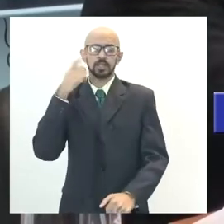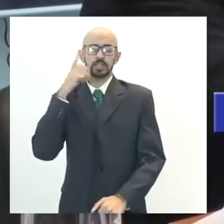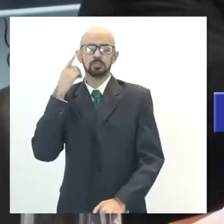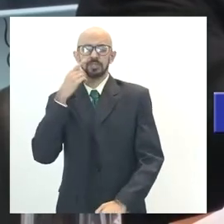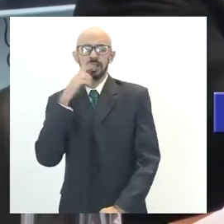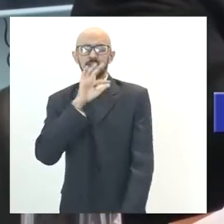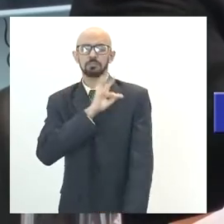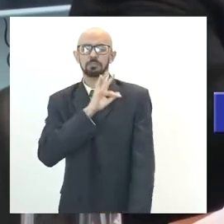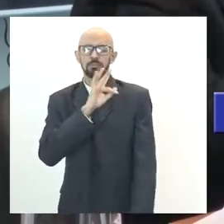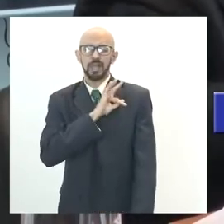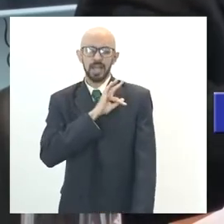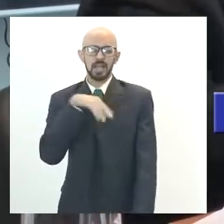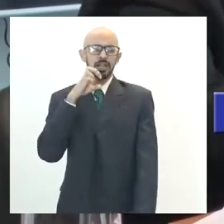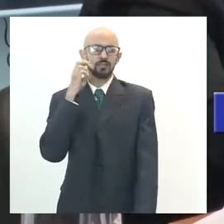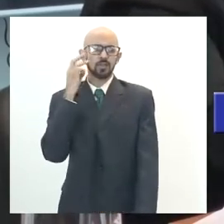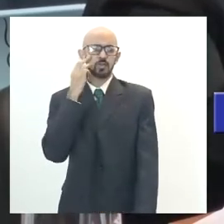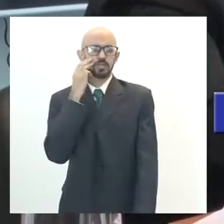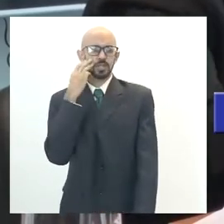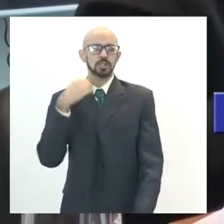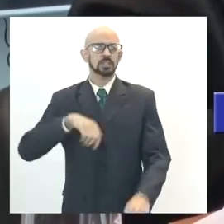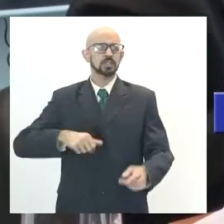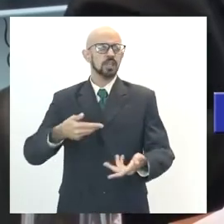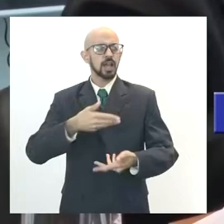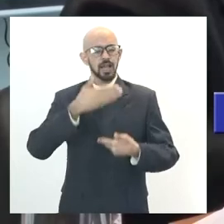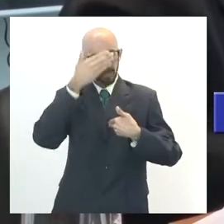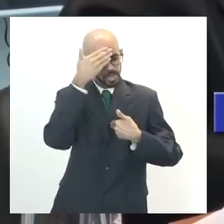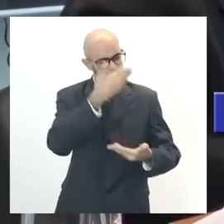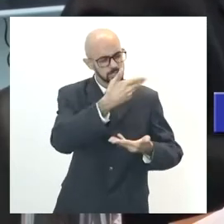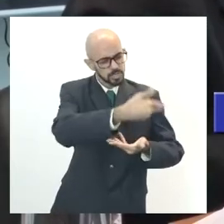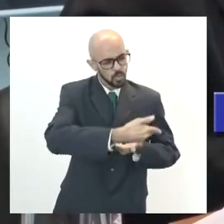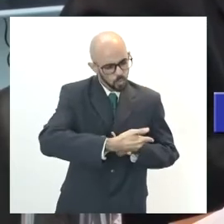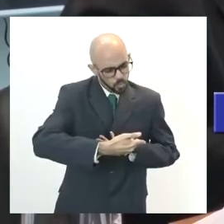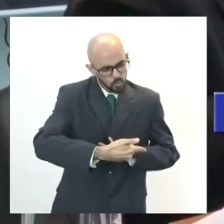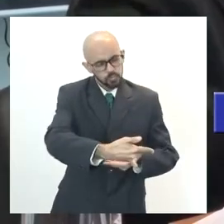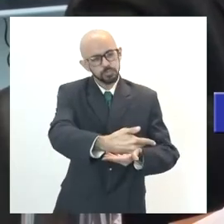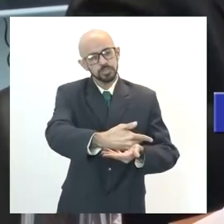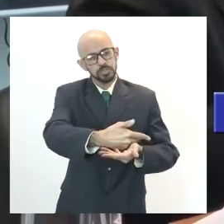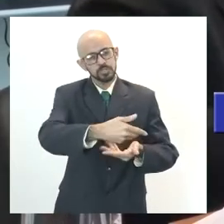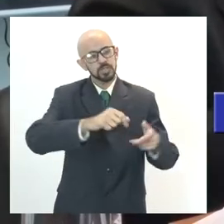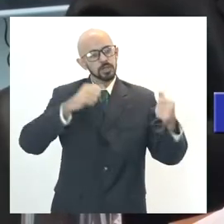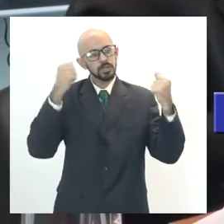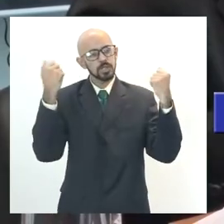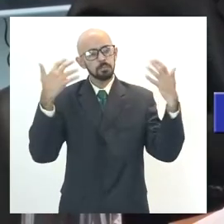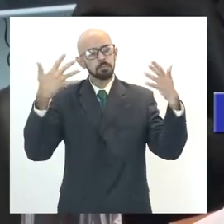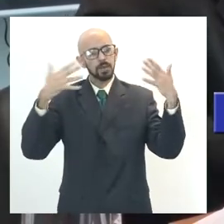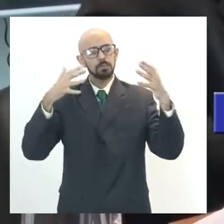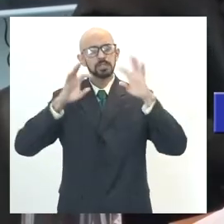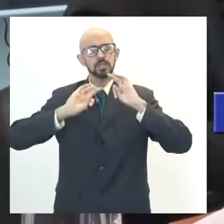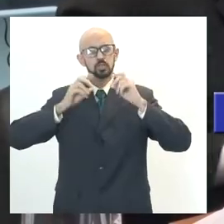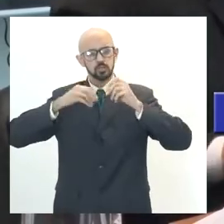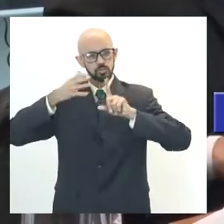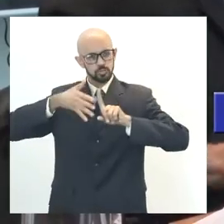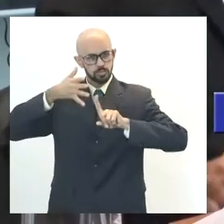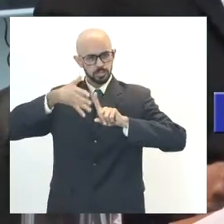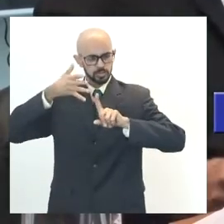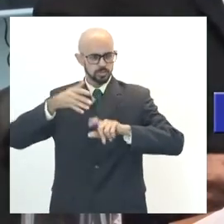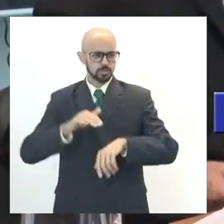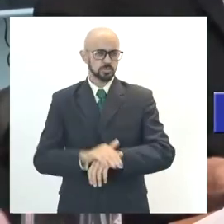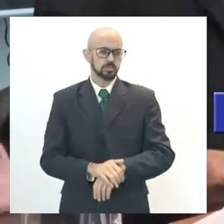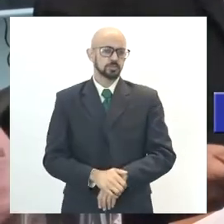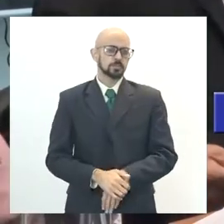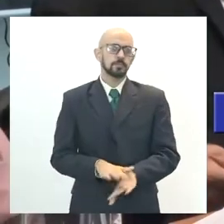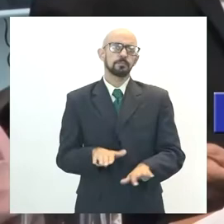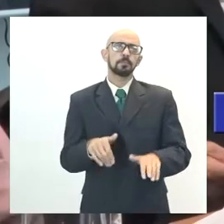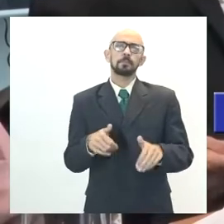Martha Rocha waldeck agradeceu o convite e parabenizar todos os palestrantes bom